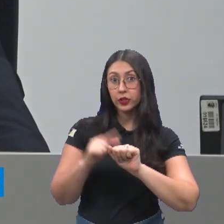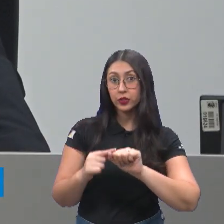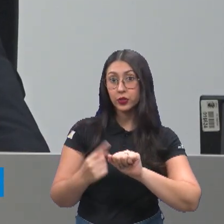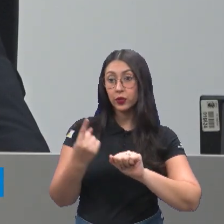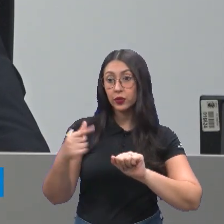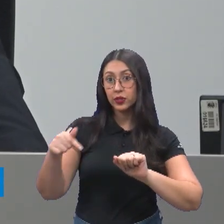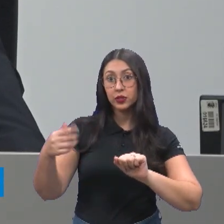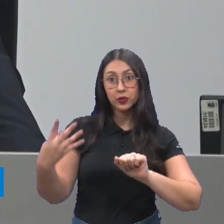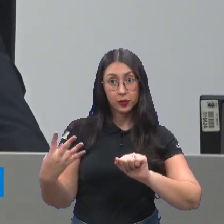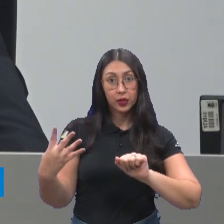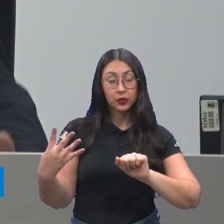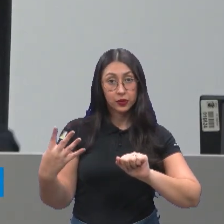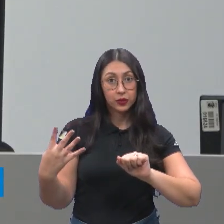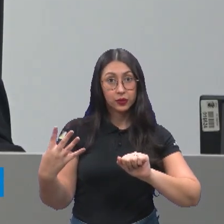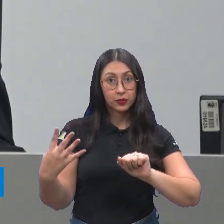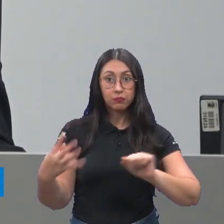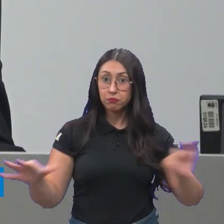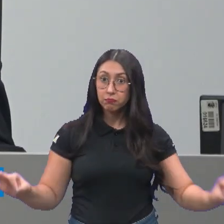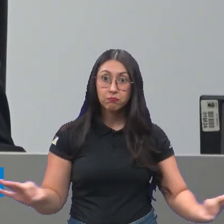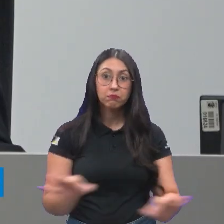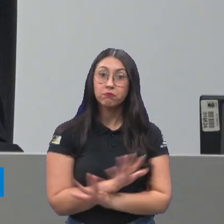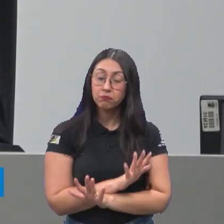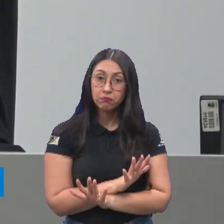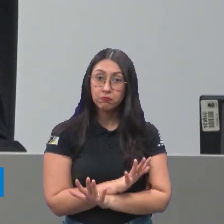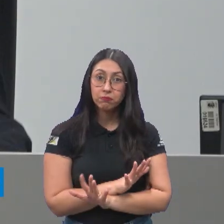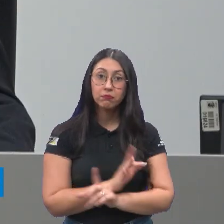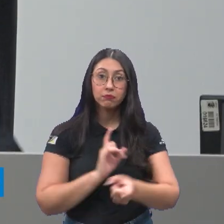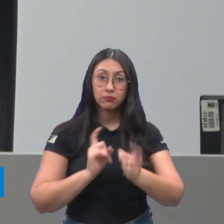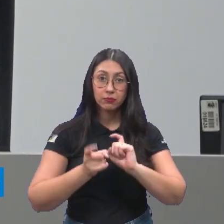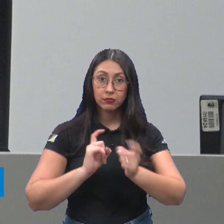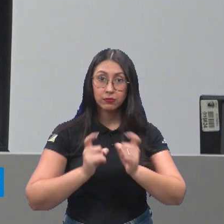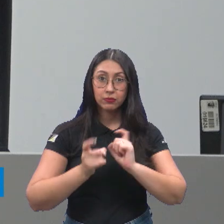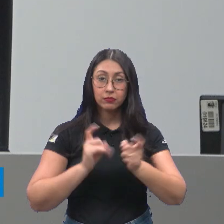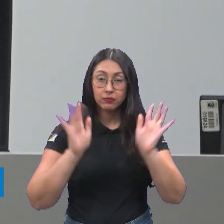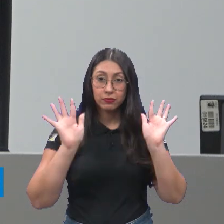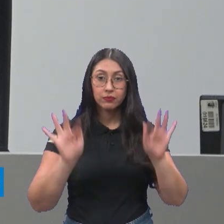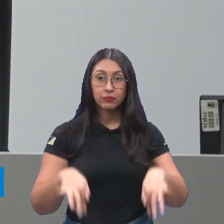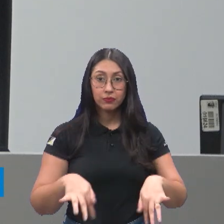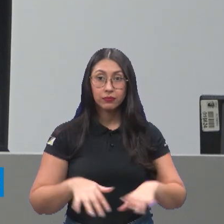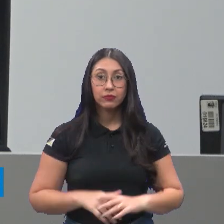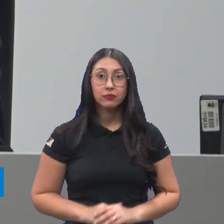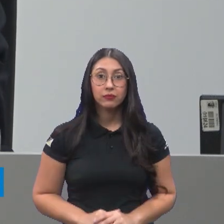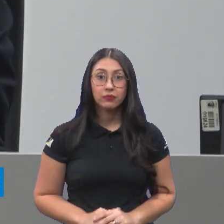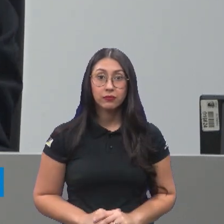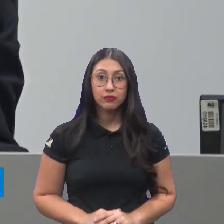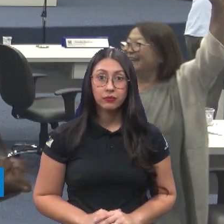do Município. Nada mais havendo a tratar, está encerrada a presente sessão.